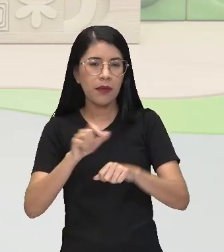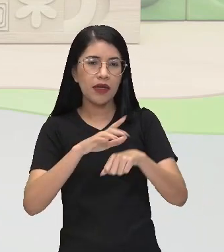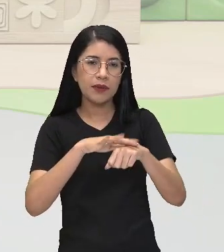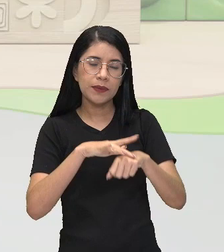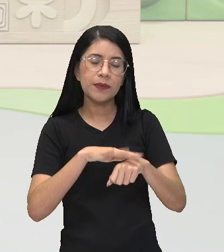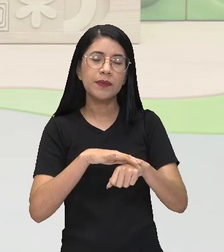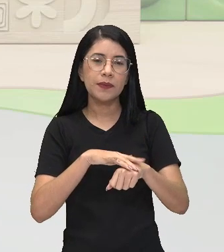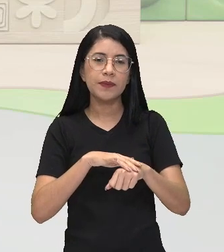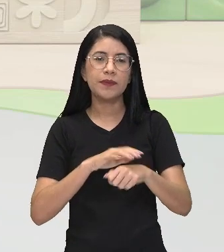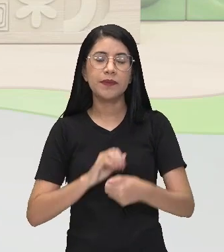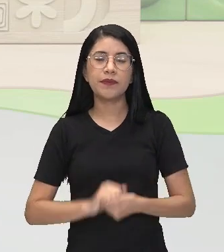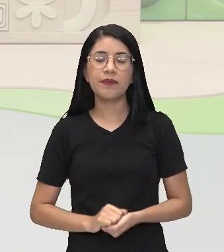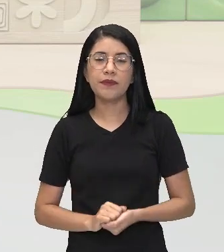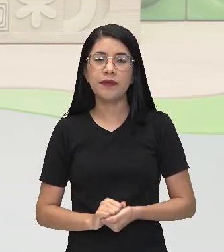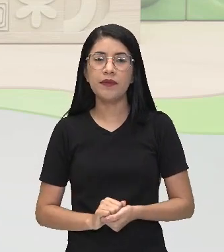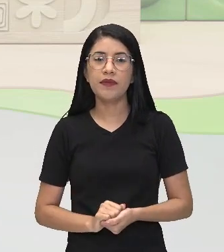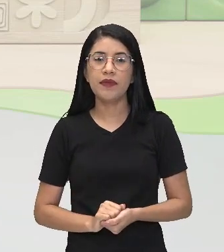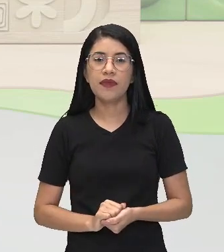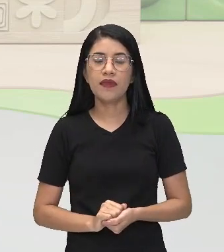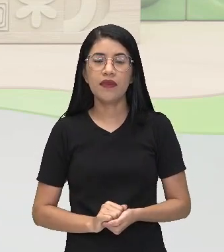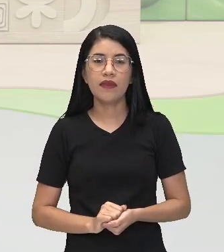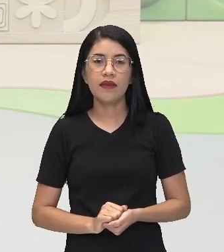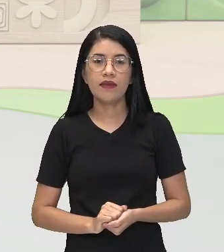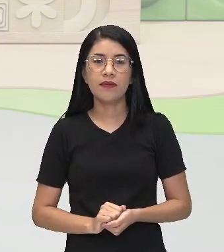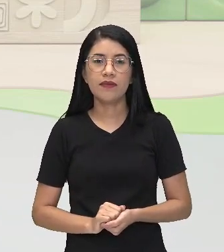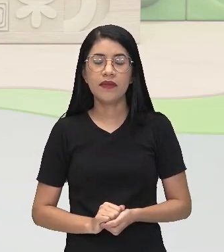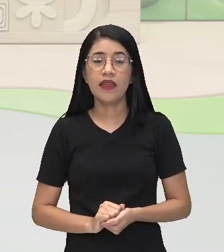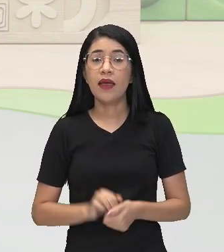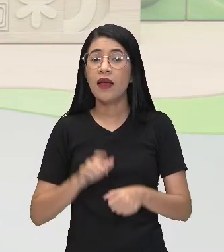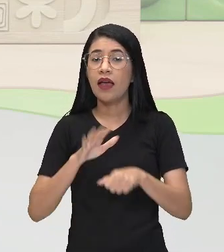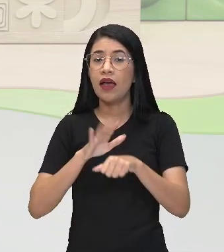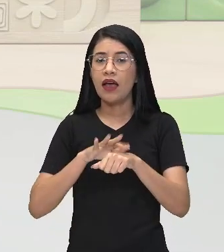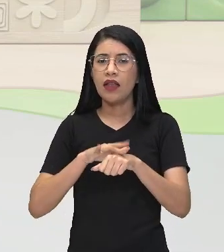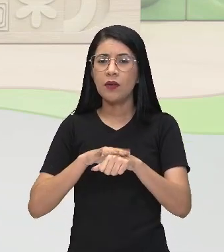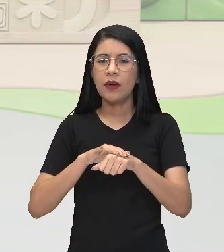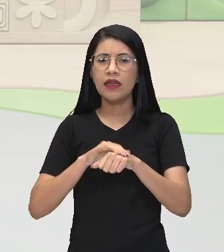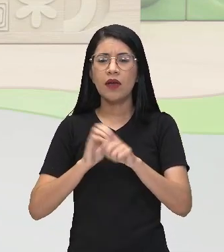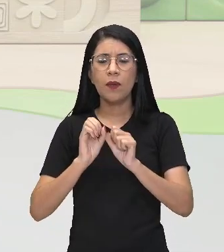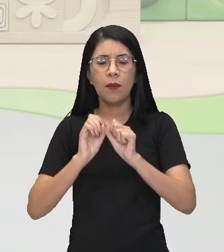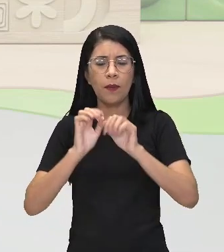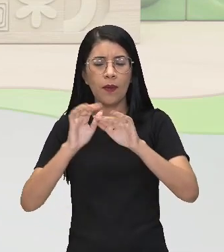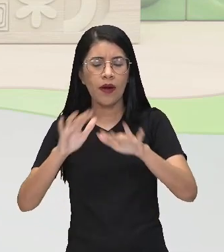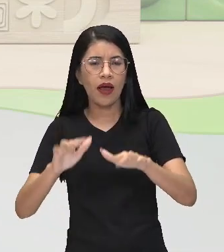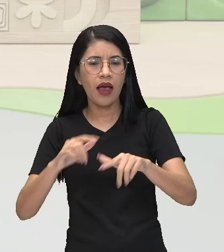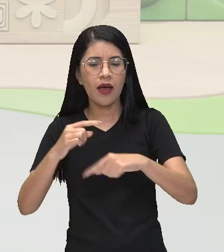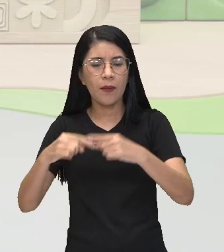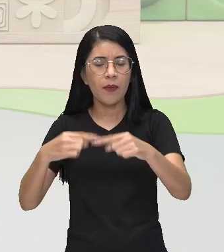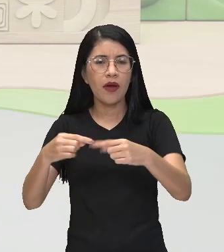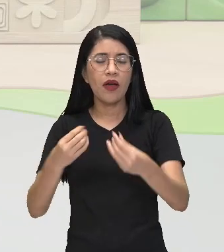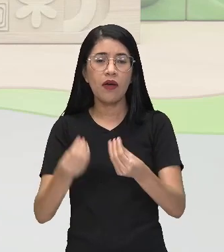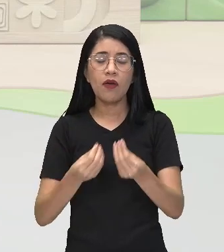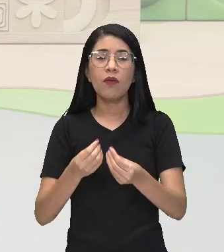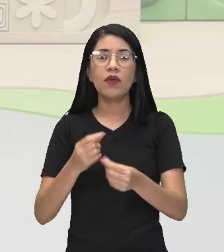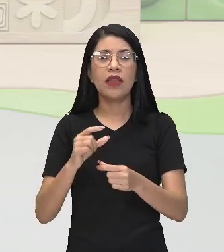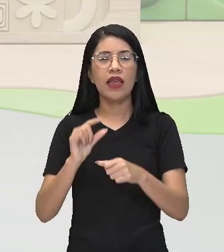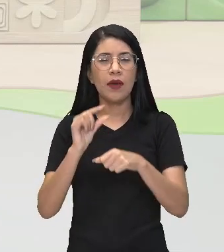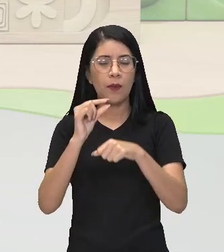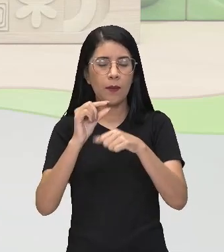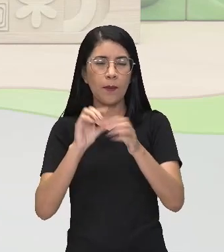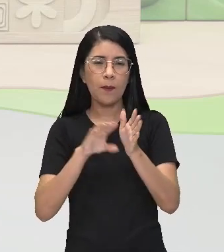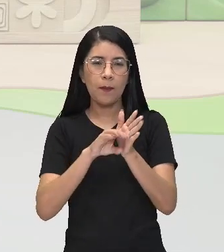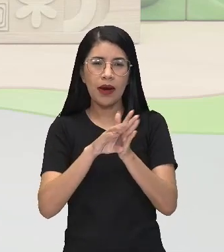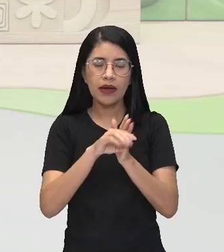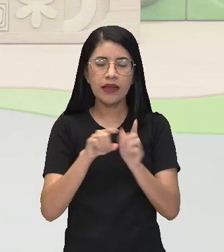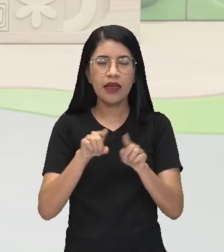e que elas são transmitidas ou por micro-organismos, né, causados ali por